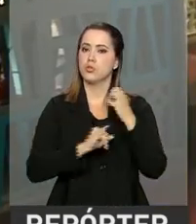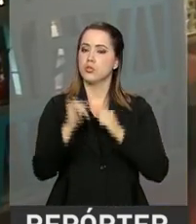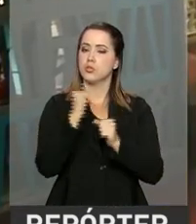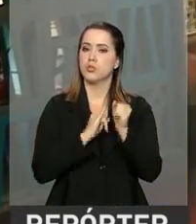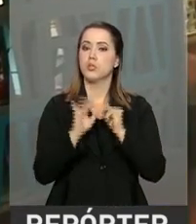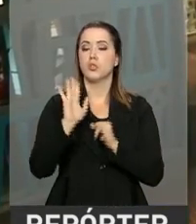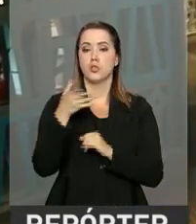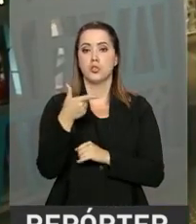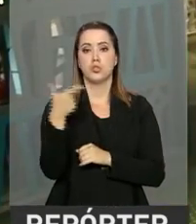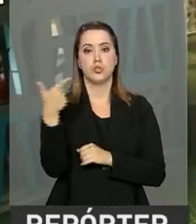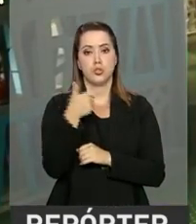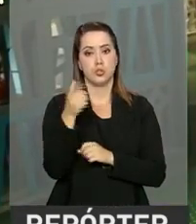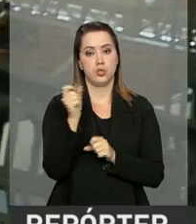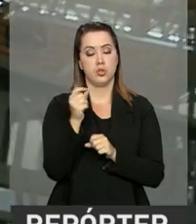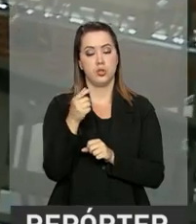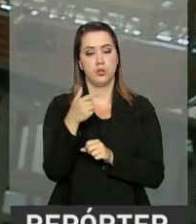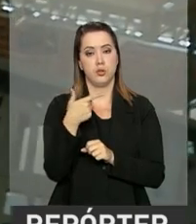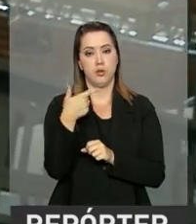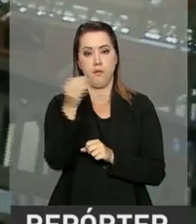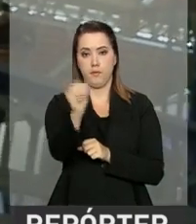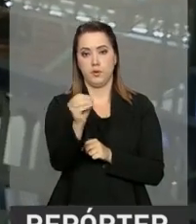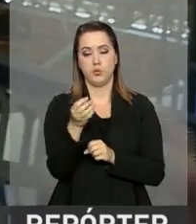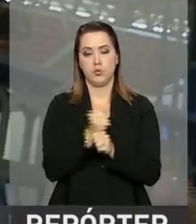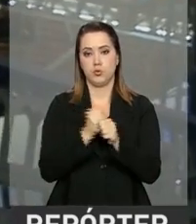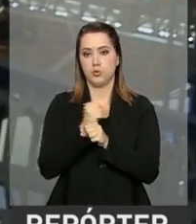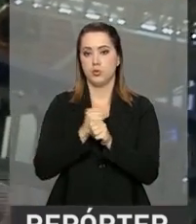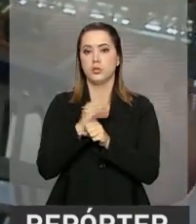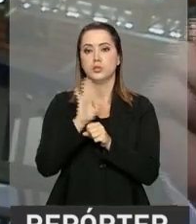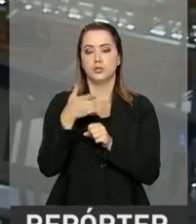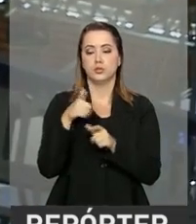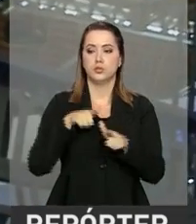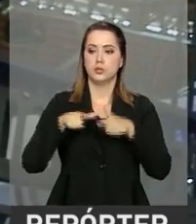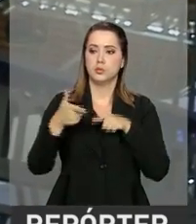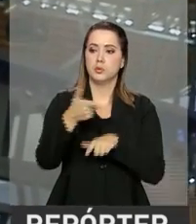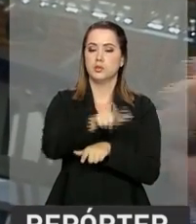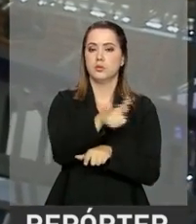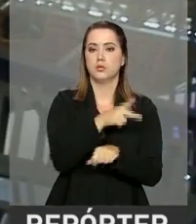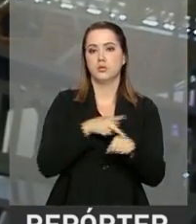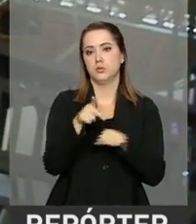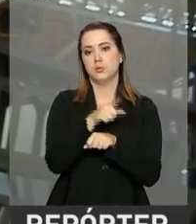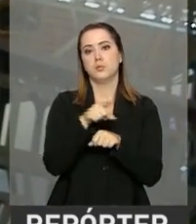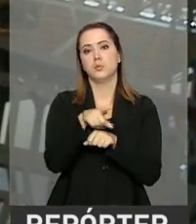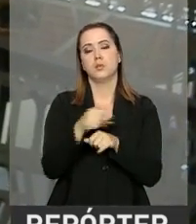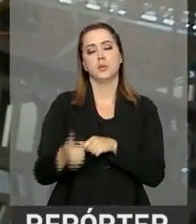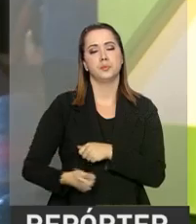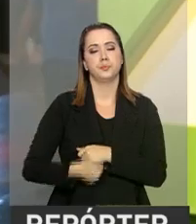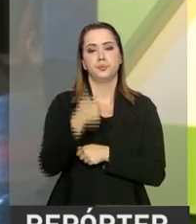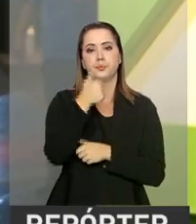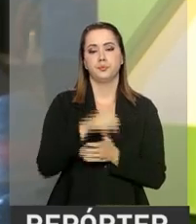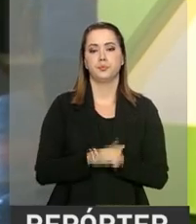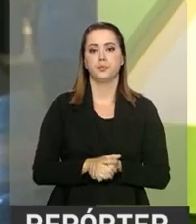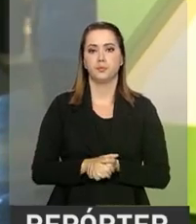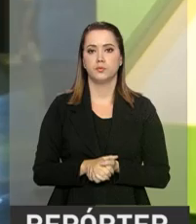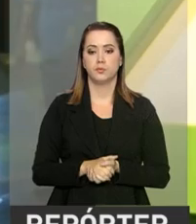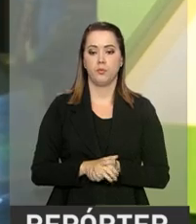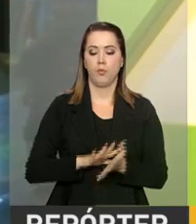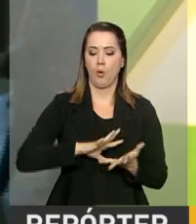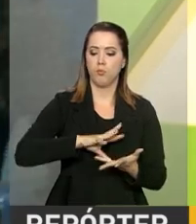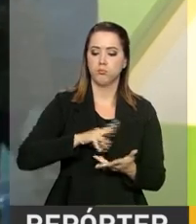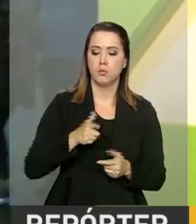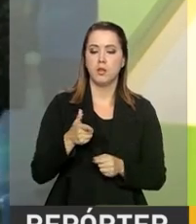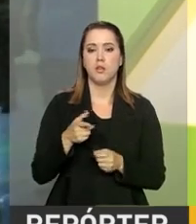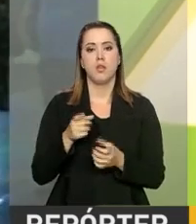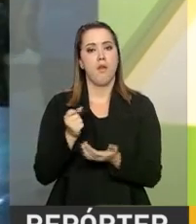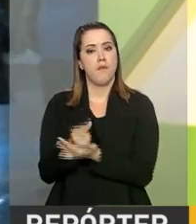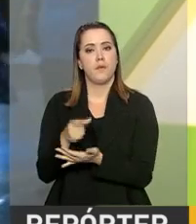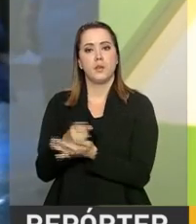quase 2 décadas no exterior. O que, segundo ele, tem ajudado na história de sucesso da companhia. A internacionalização,